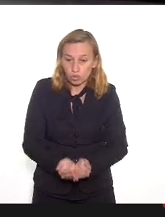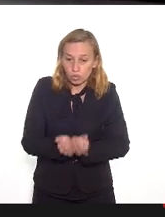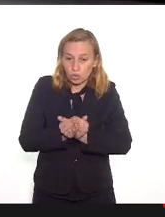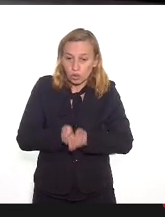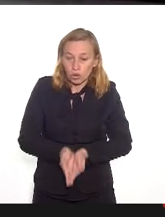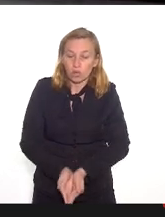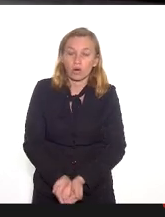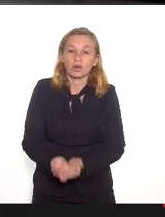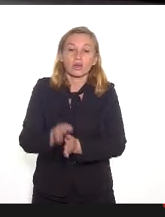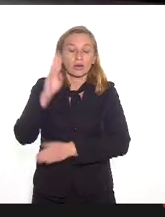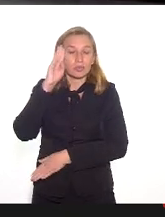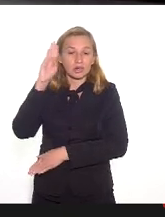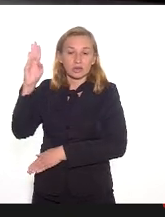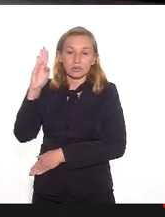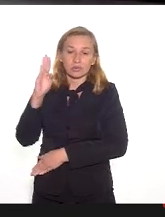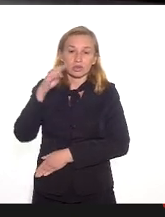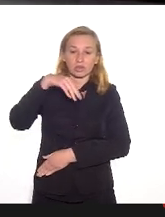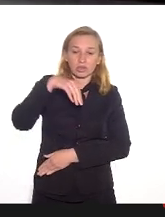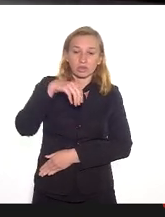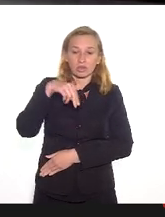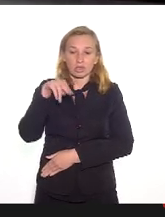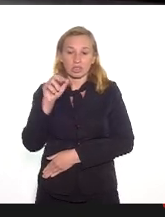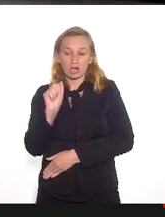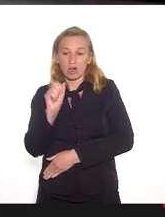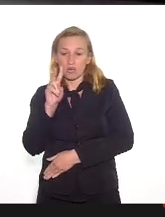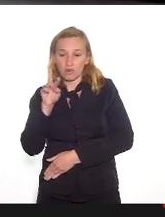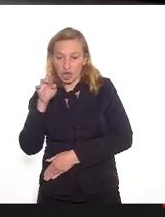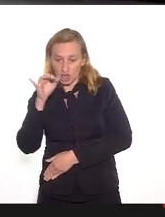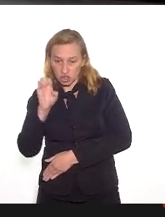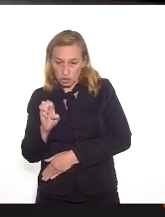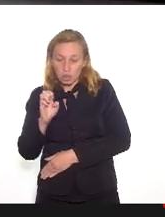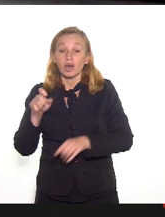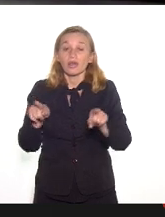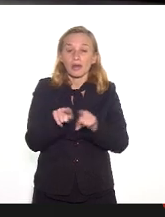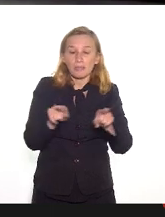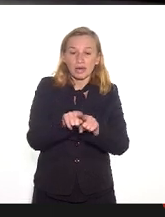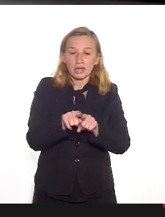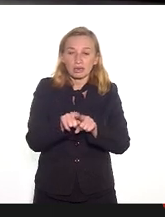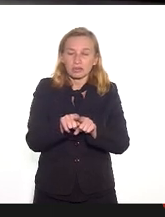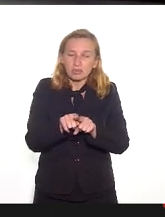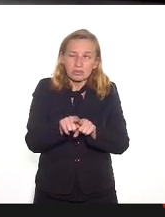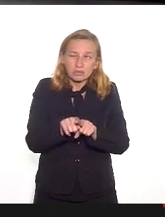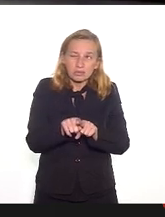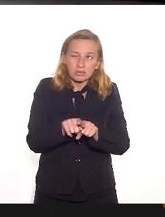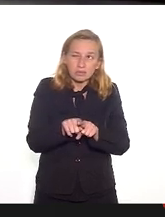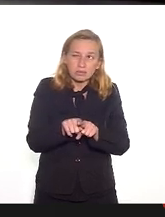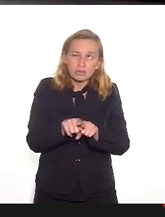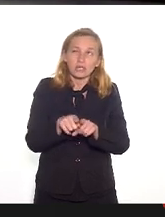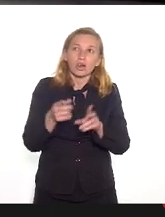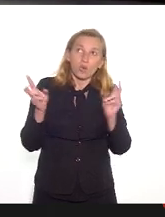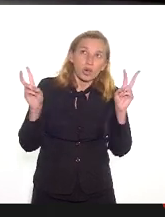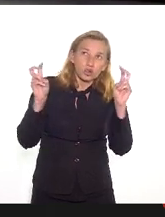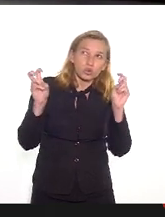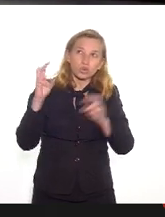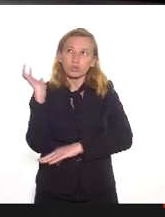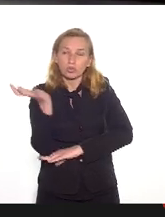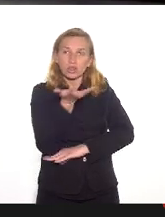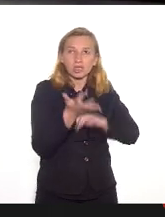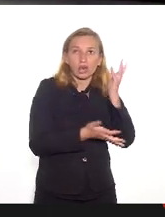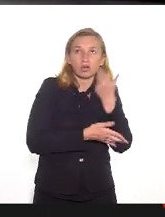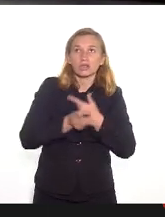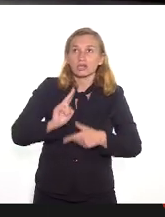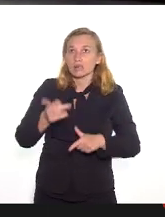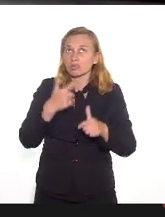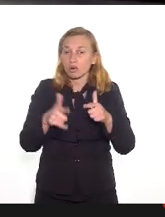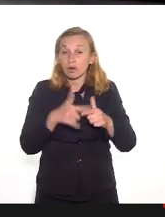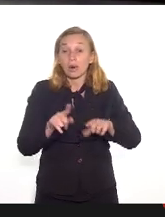principalmente auxiliado por naufrágios. Né. A gente tem uma parte boa que nos criou uma jurisprudência que a questão ambiental sempre foi um problema.